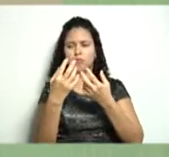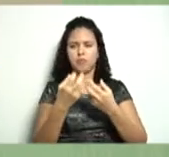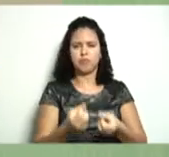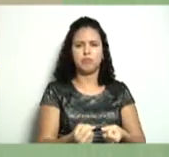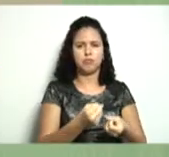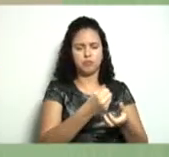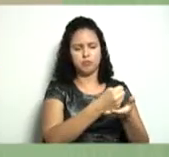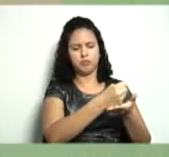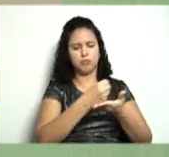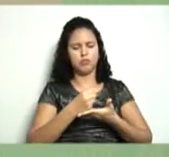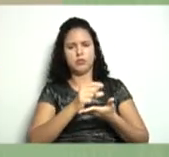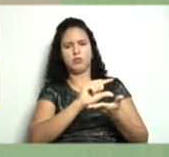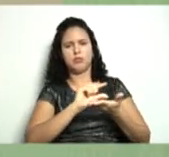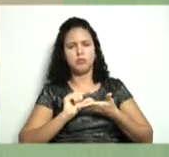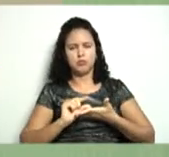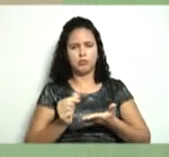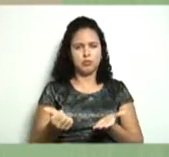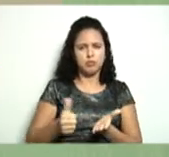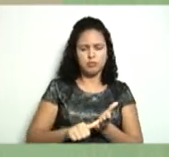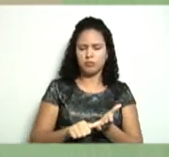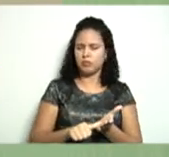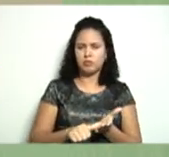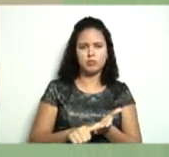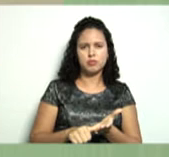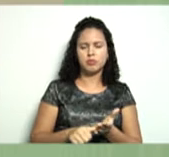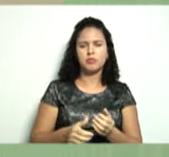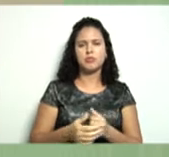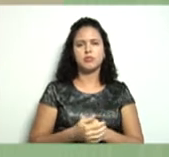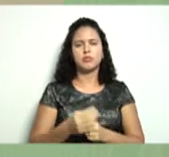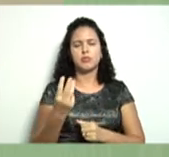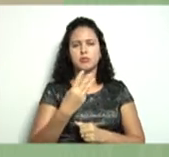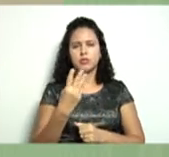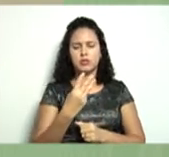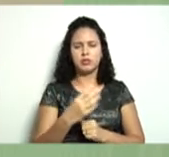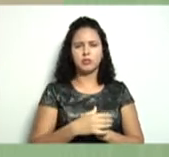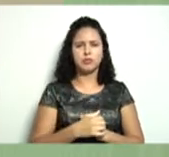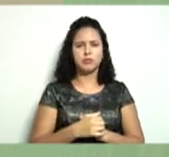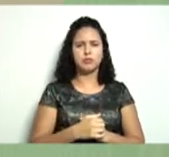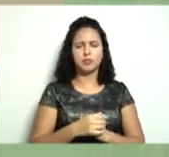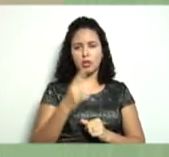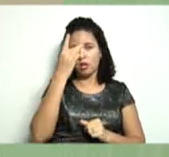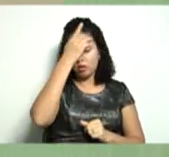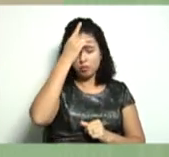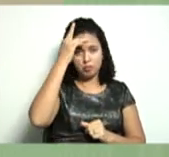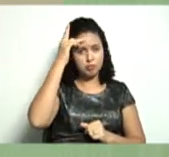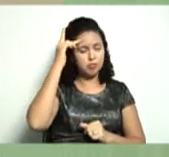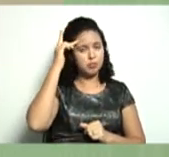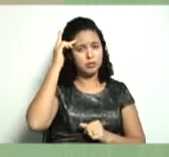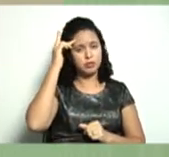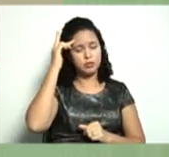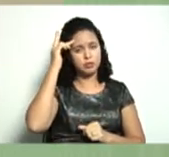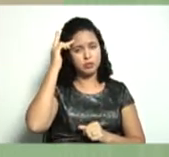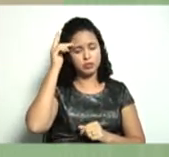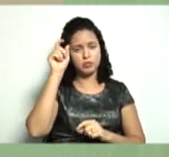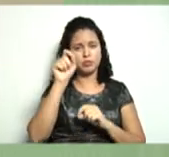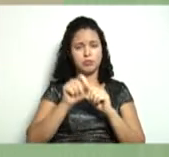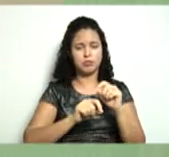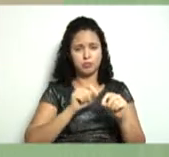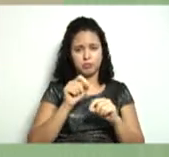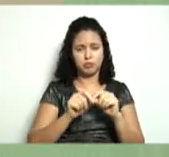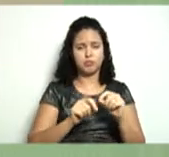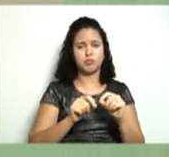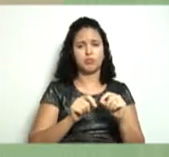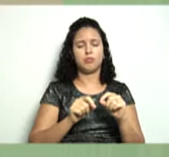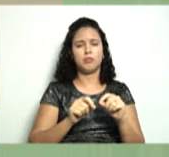para ser cooperado. 3. Por incapacidade civil não suprida.